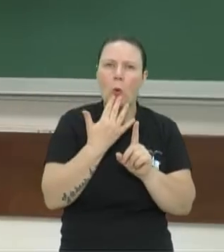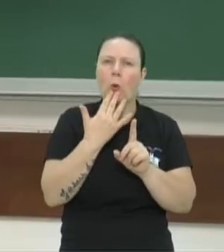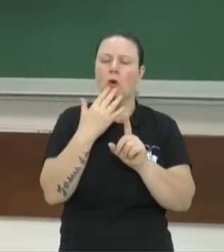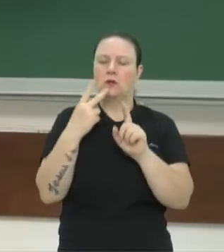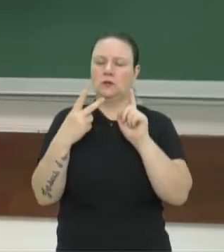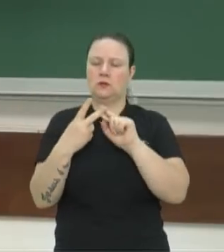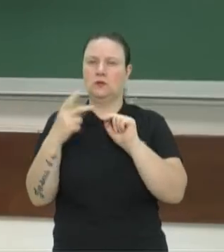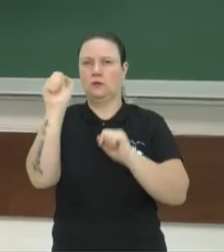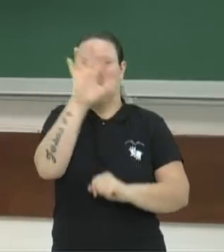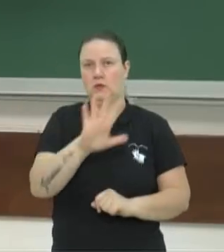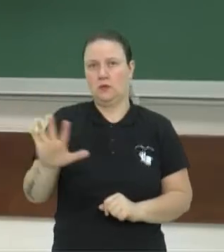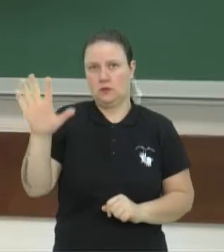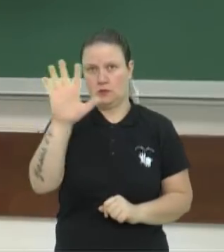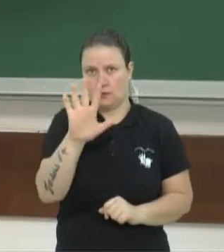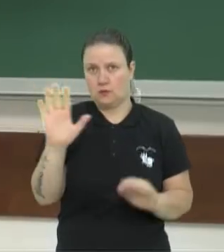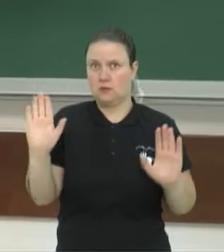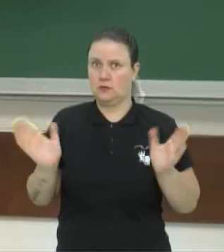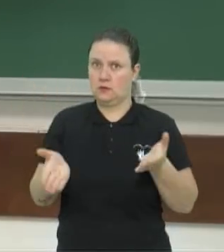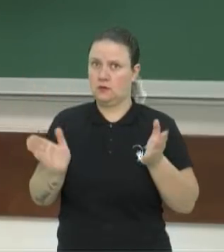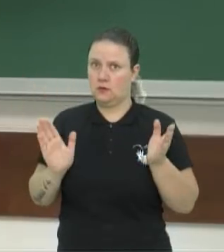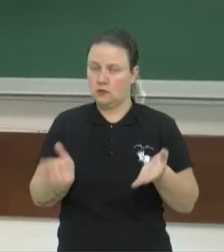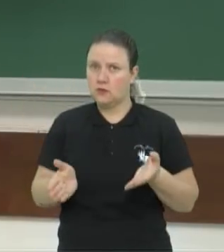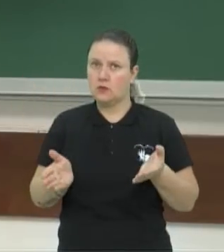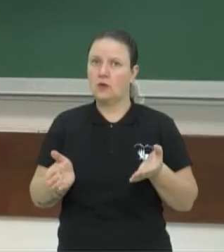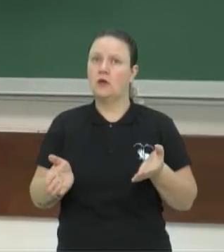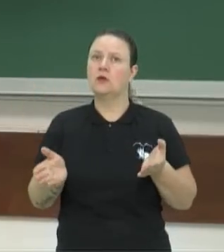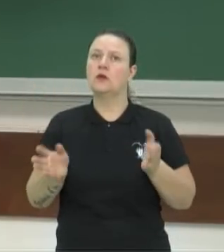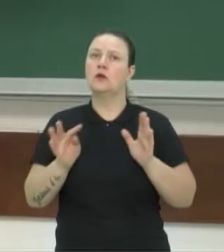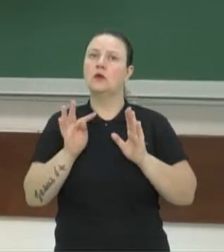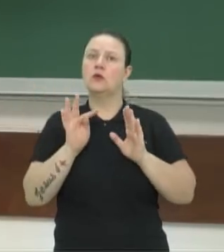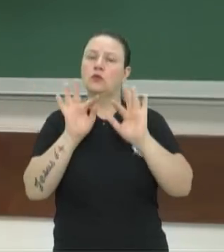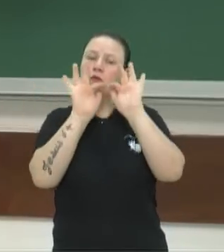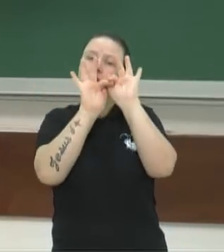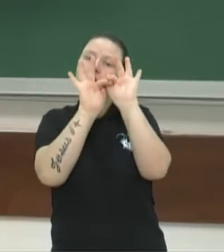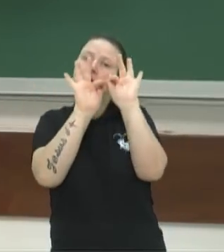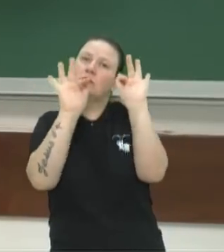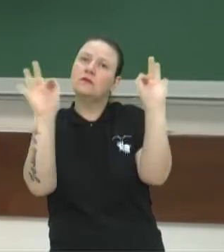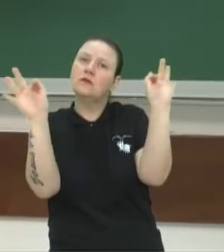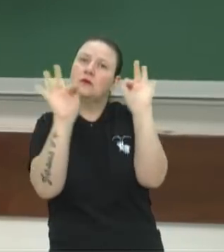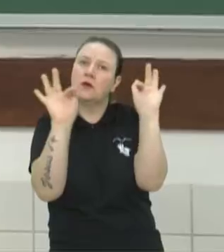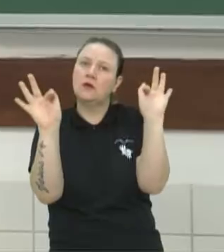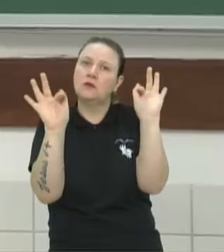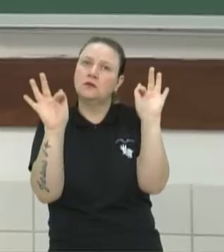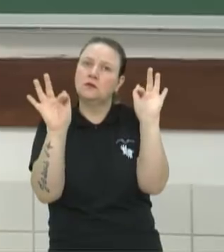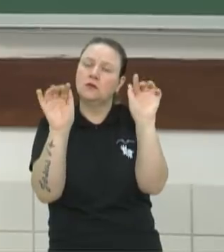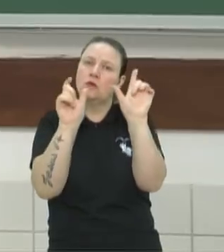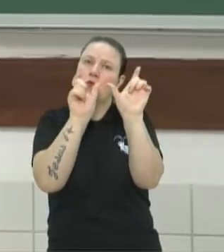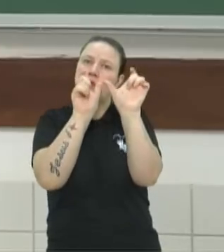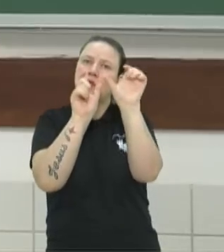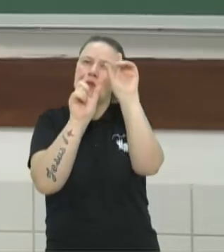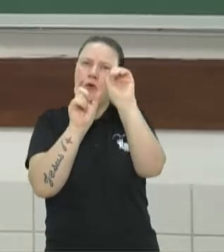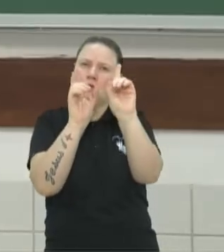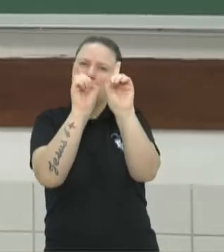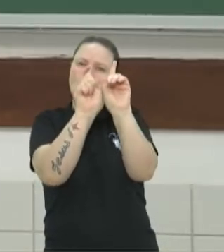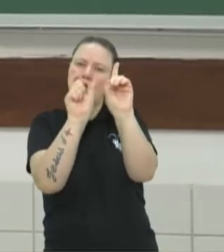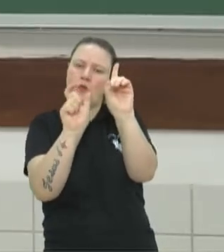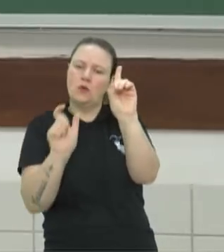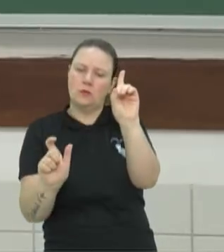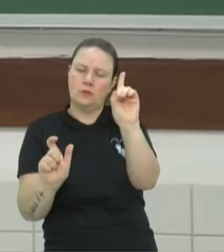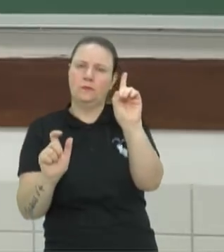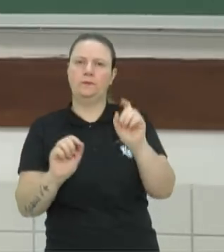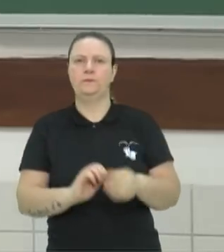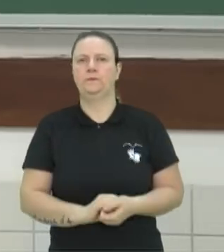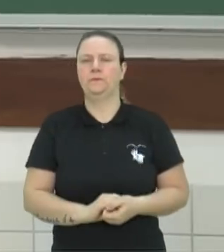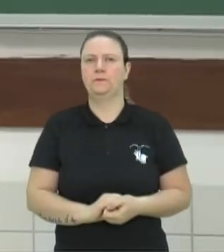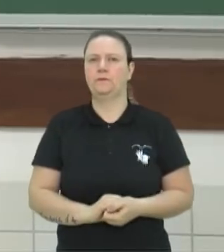etc. Agora a gente vai ver a significação do texto em si, do texto escrito, da parte verbal, ok? Eles não estão ali sem